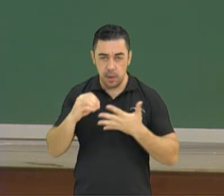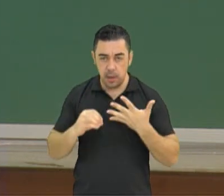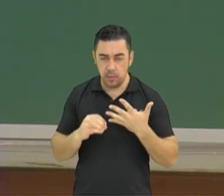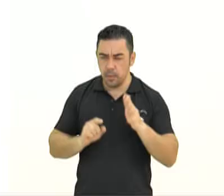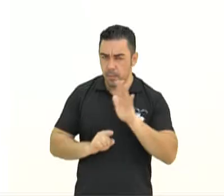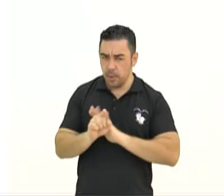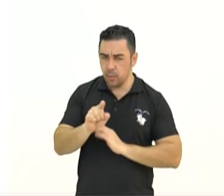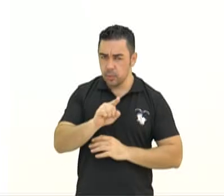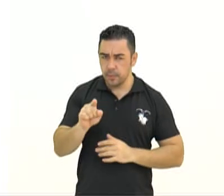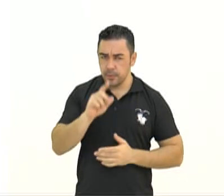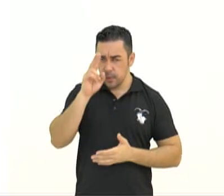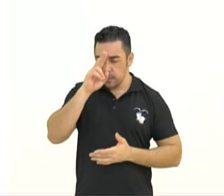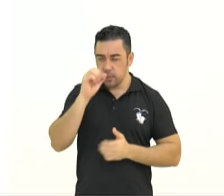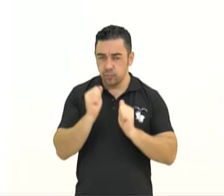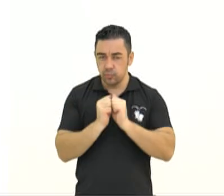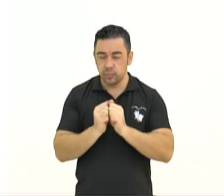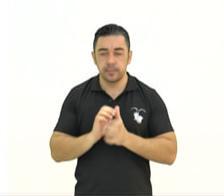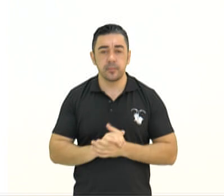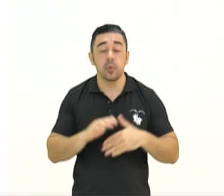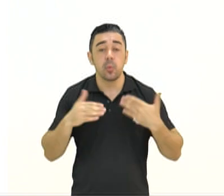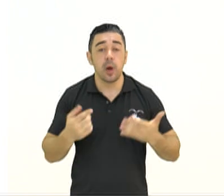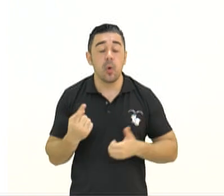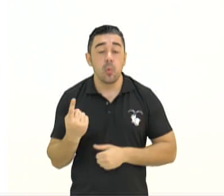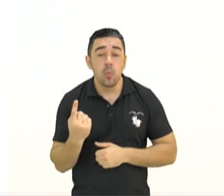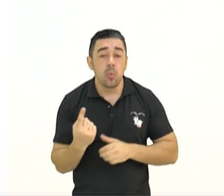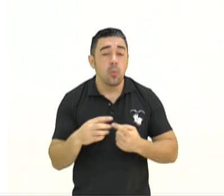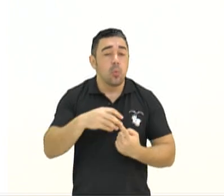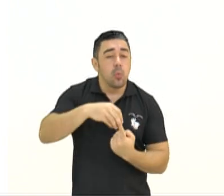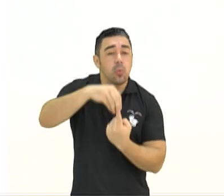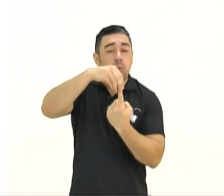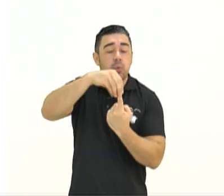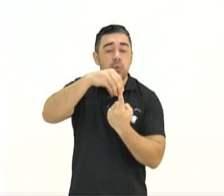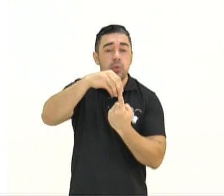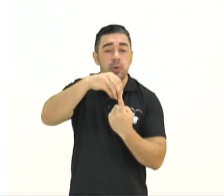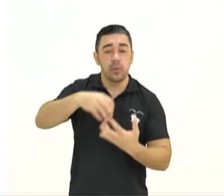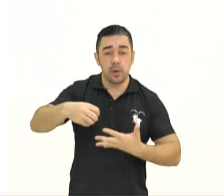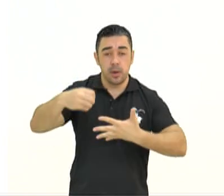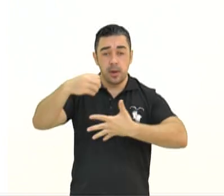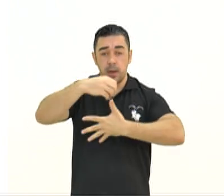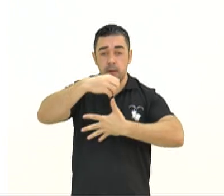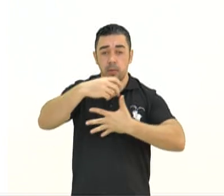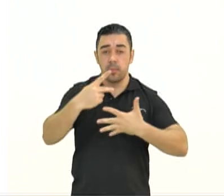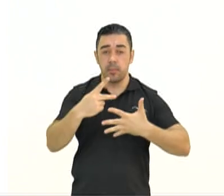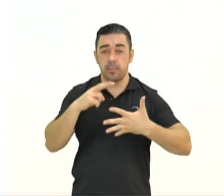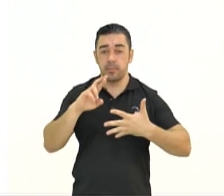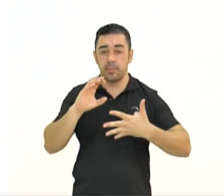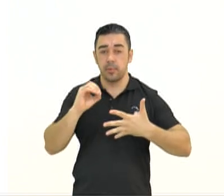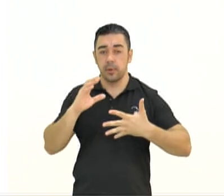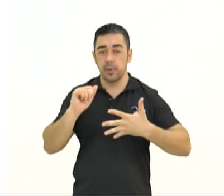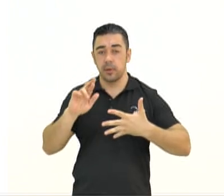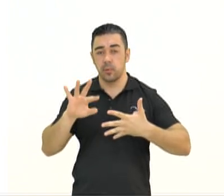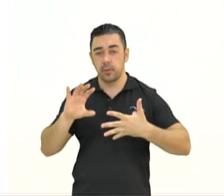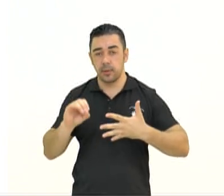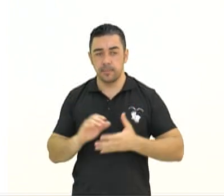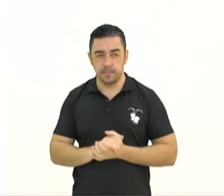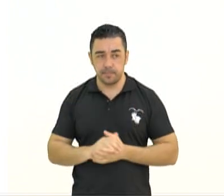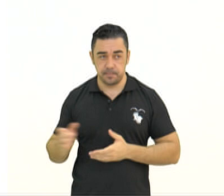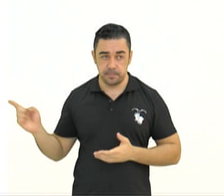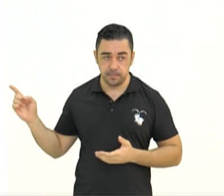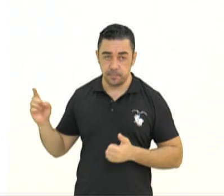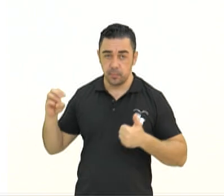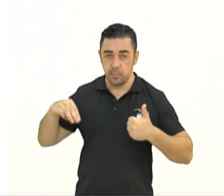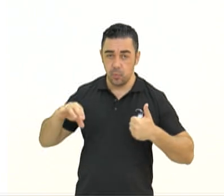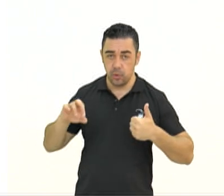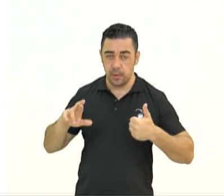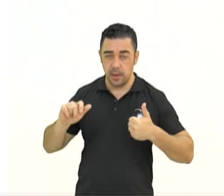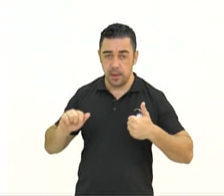lembrar aqui junto. Qual o único reino com representantes procariontes? Letra A, o reino Monera.